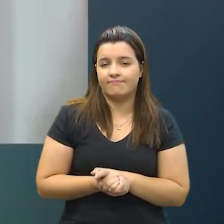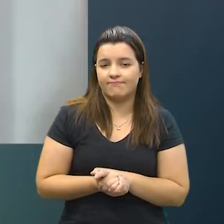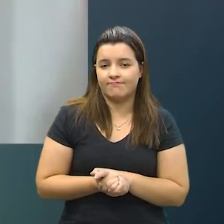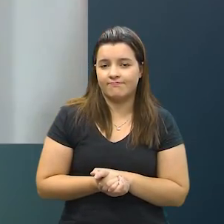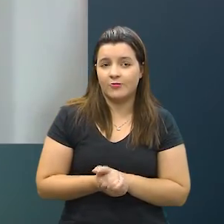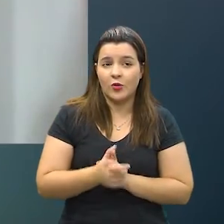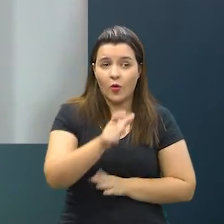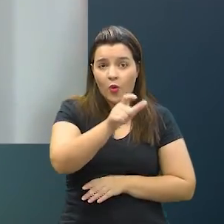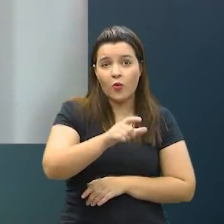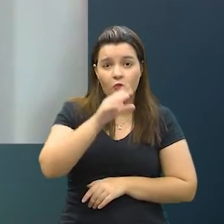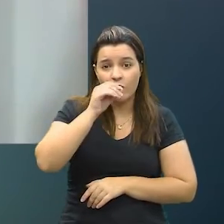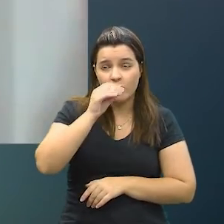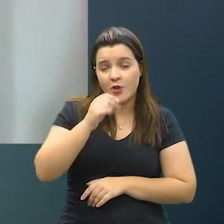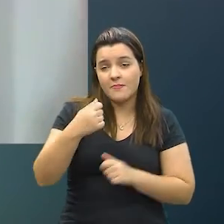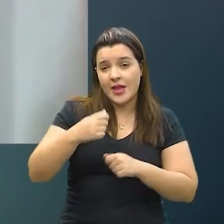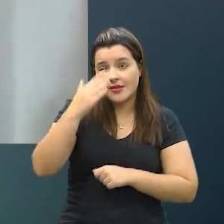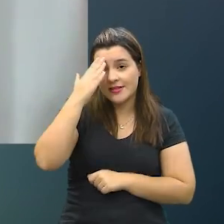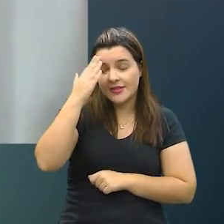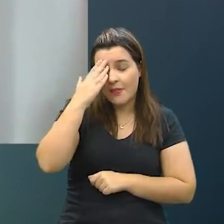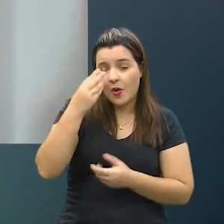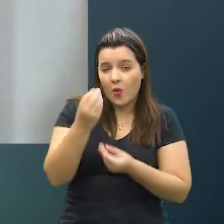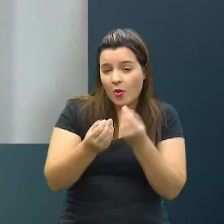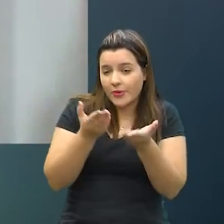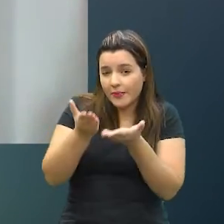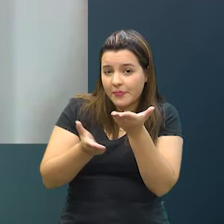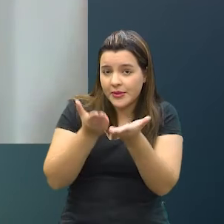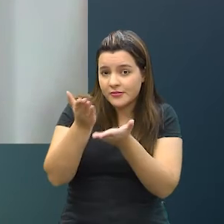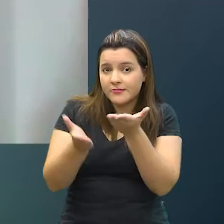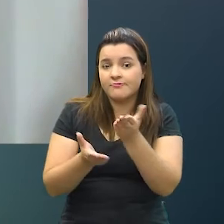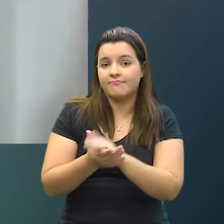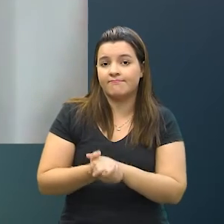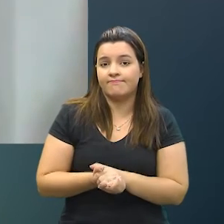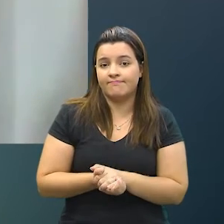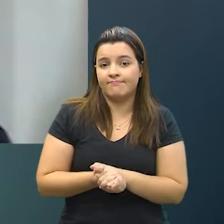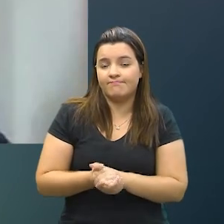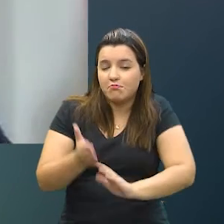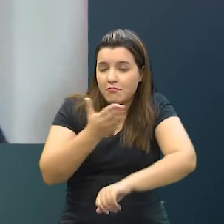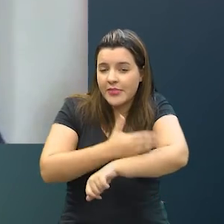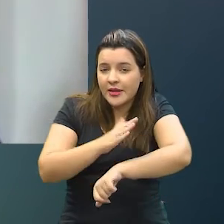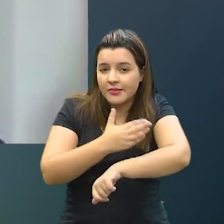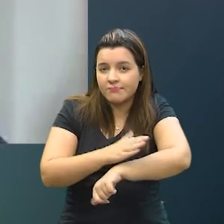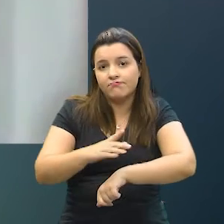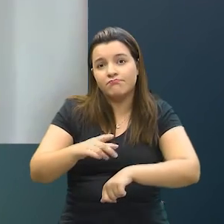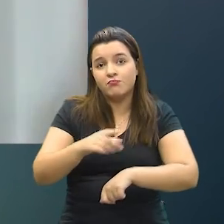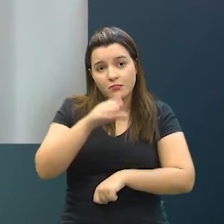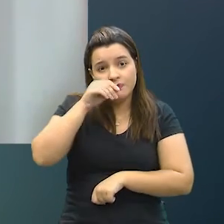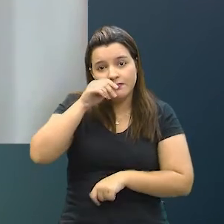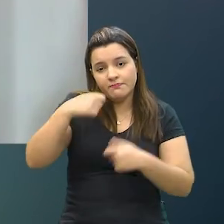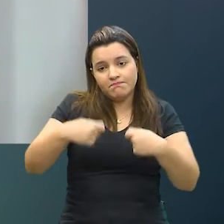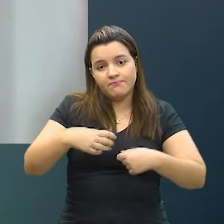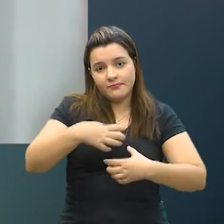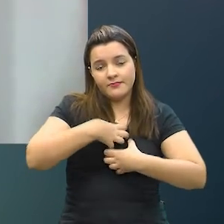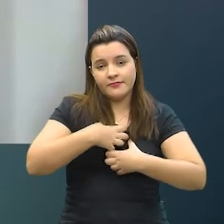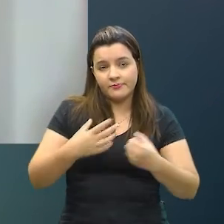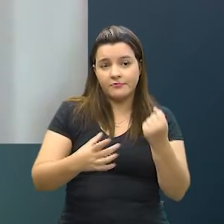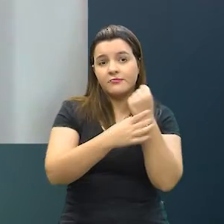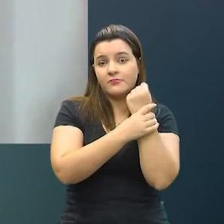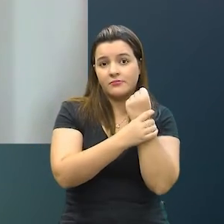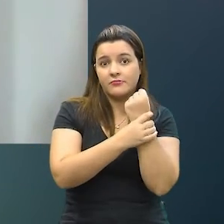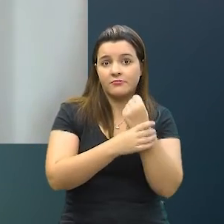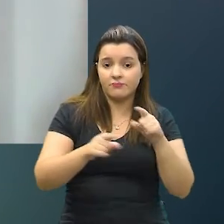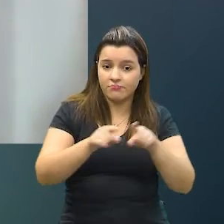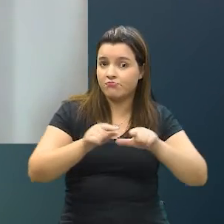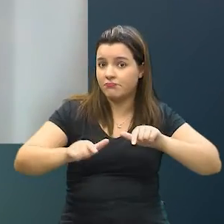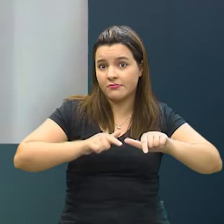Para esses funcionários poderem também, assim, ter a segurança de poder trabalhar